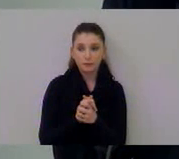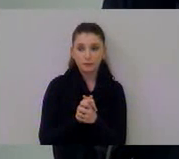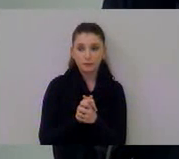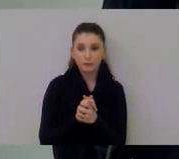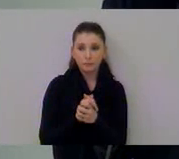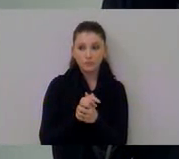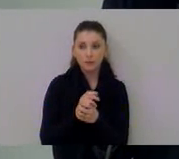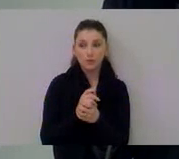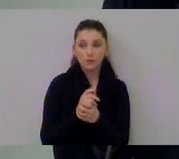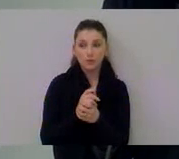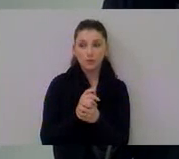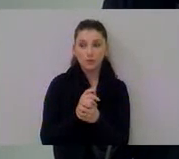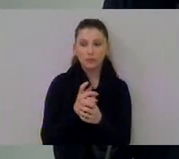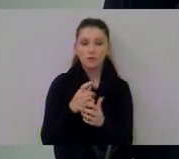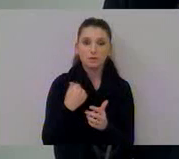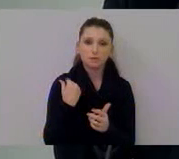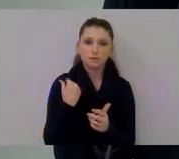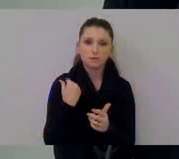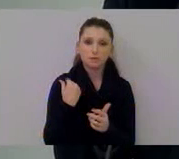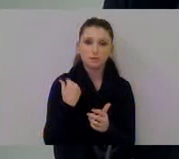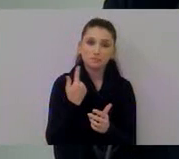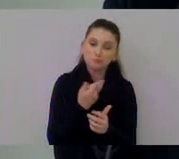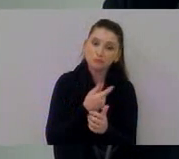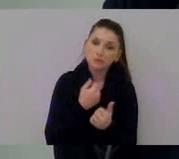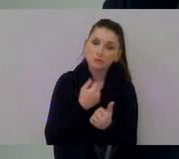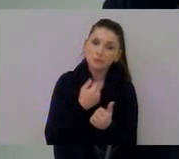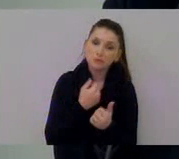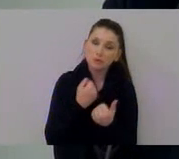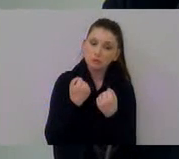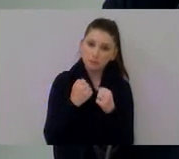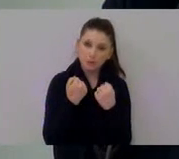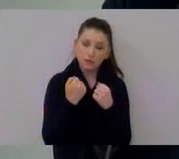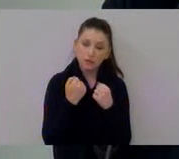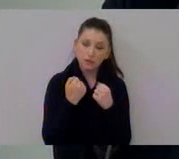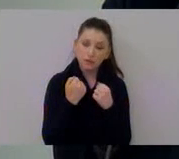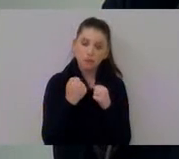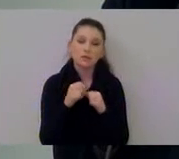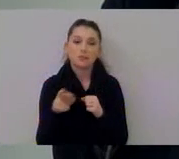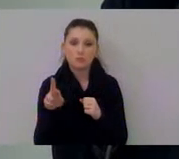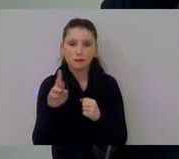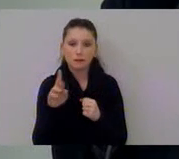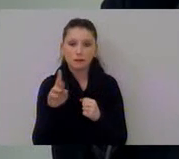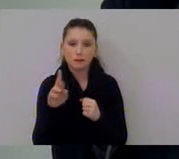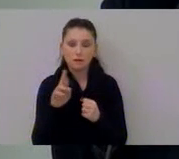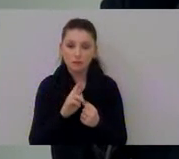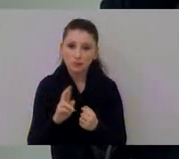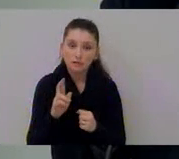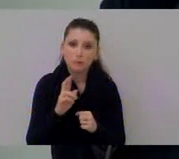precisamos de mais agilidade da nossa Secretaria de Obras.